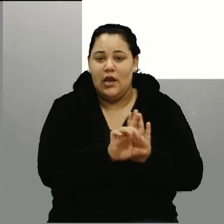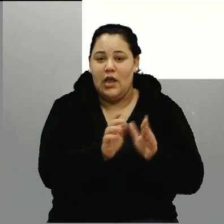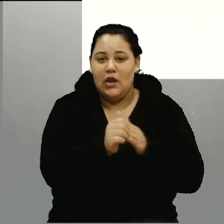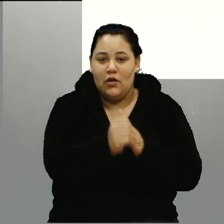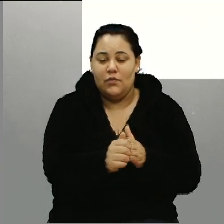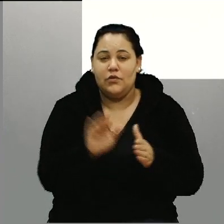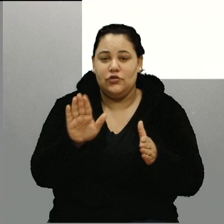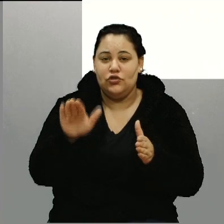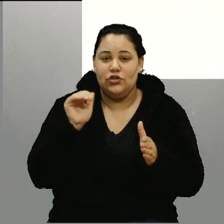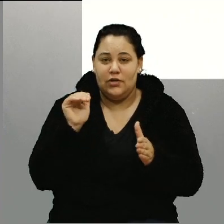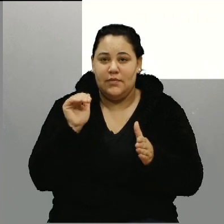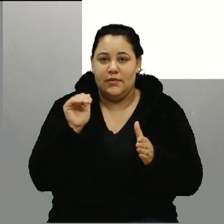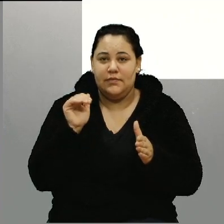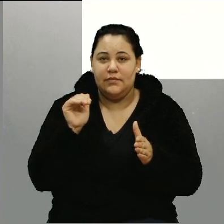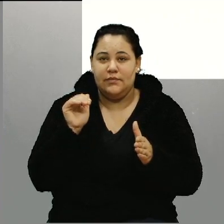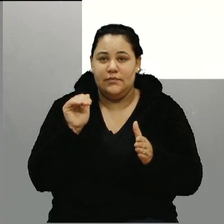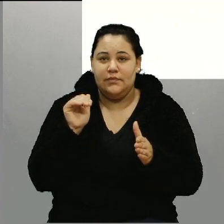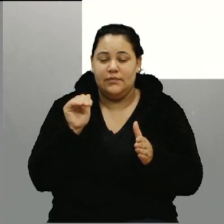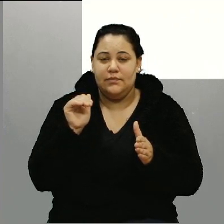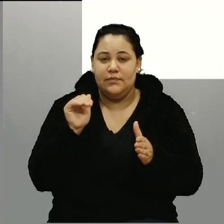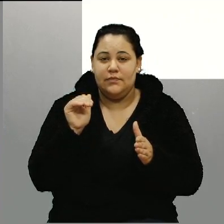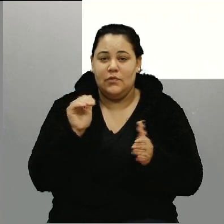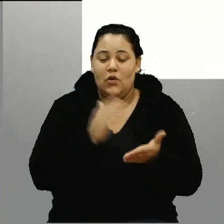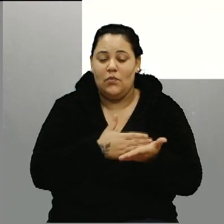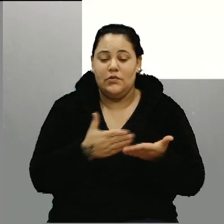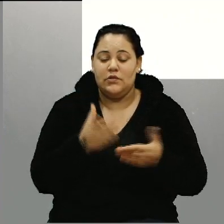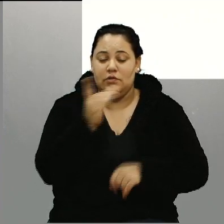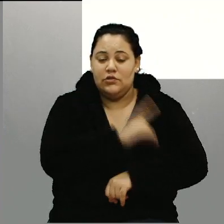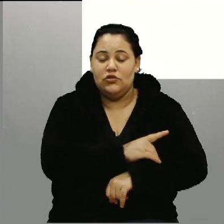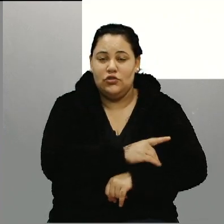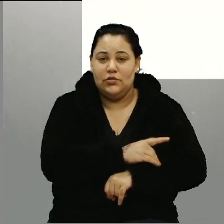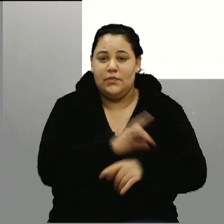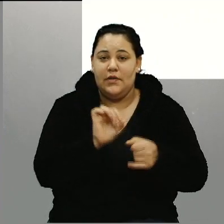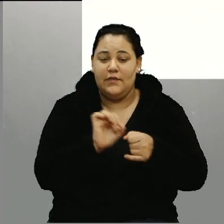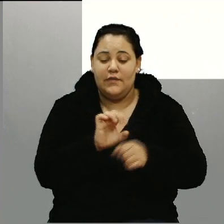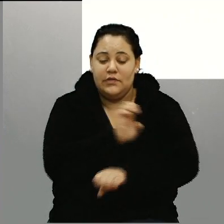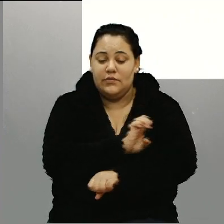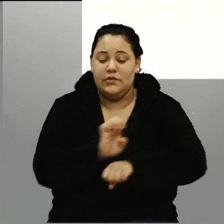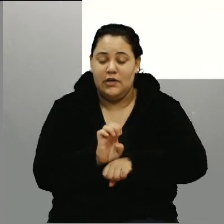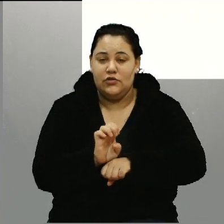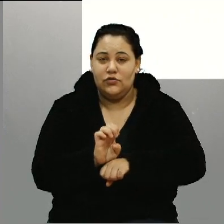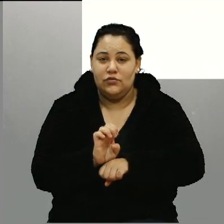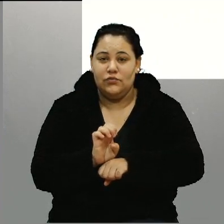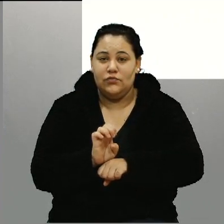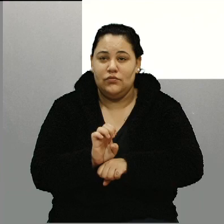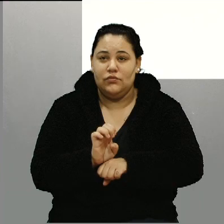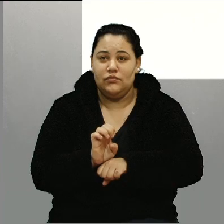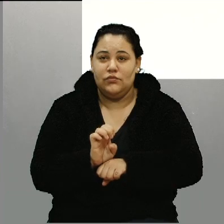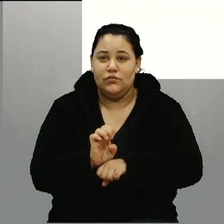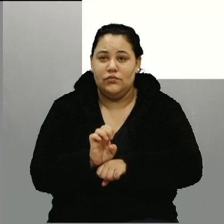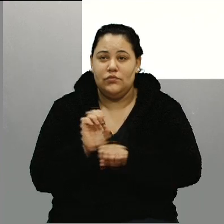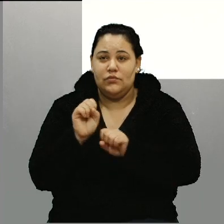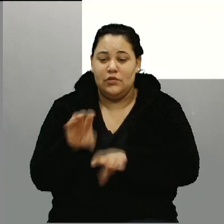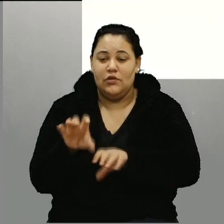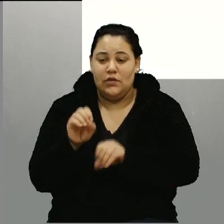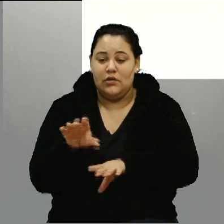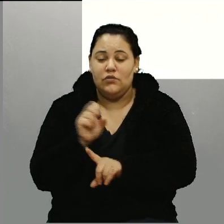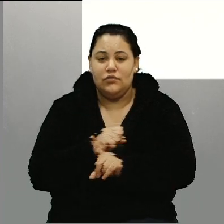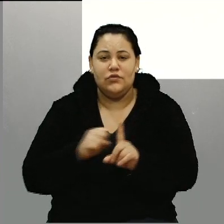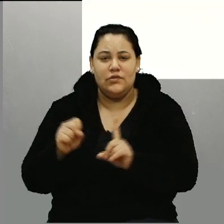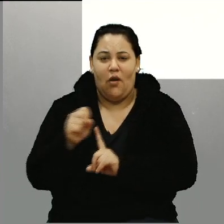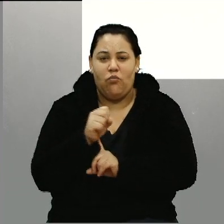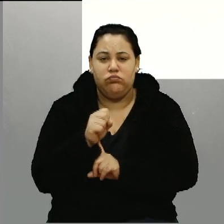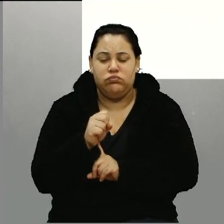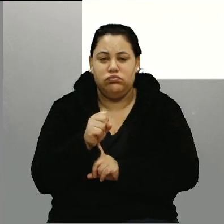nomeia, a contar dessa data para cumprir o estágio probatório no cargo de educador social,